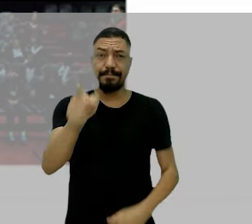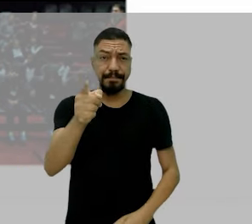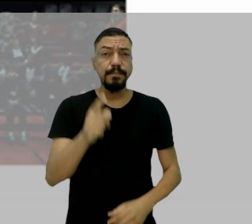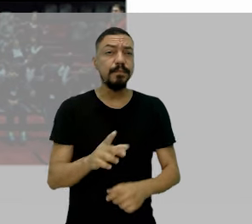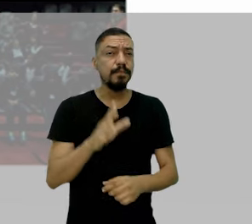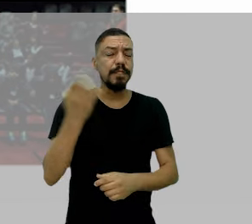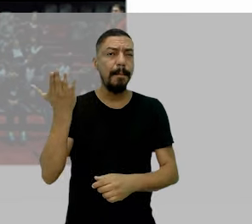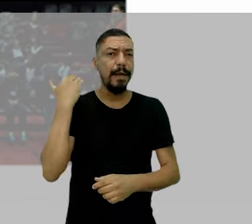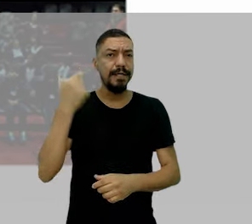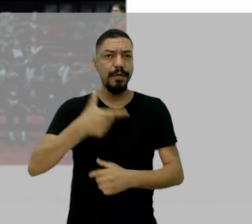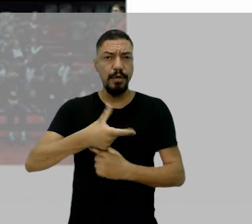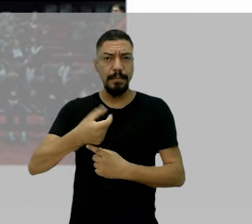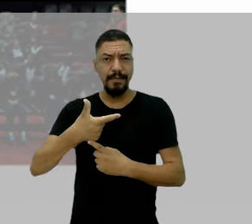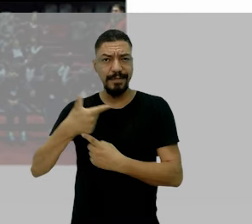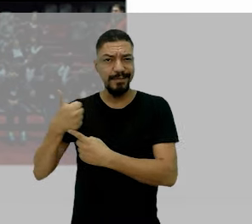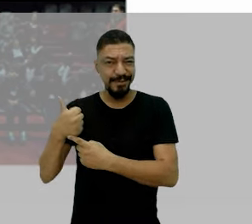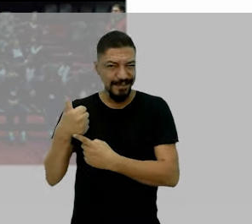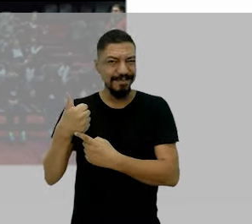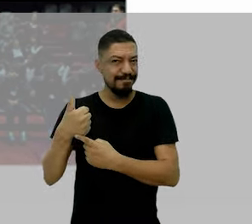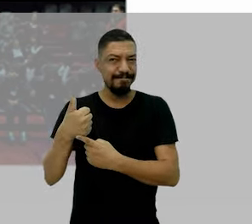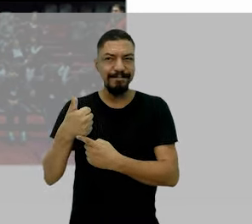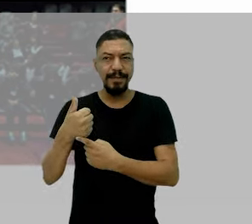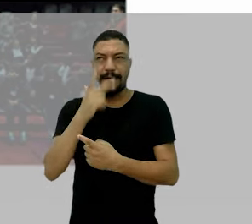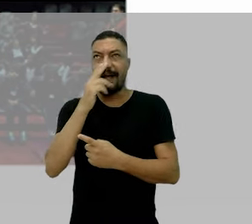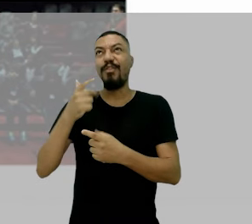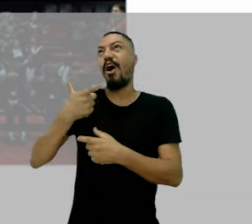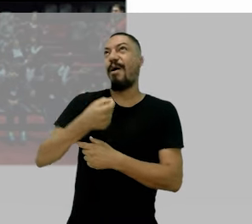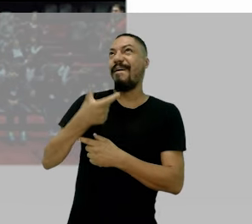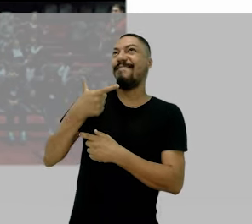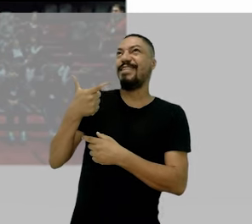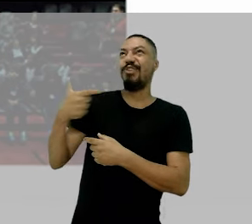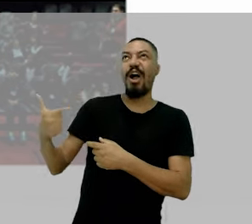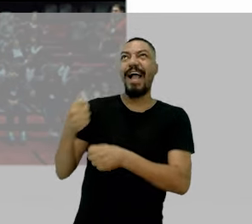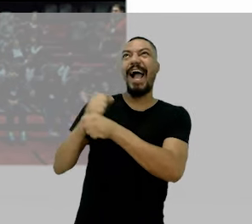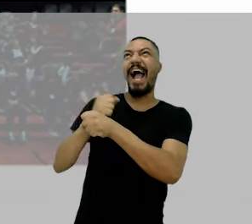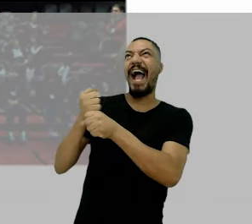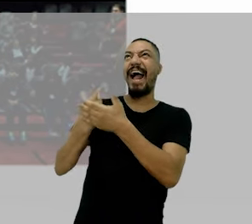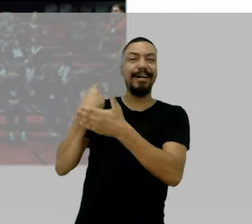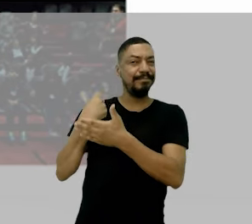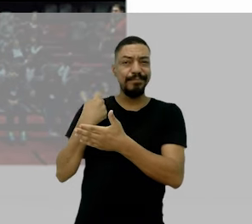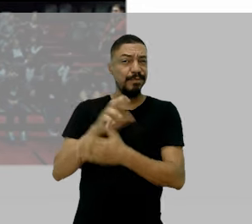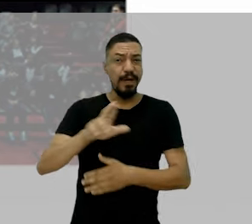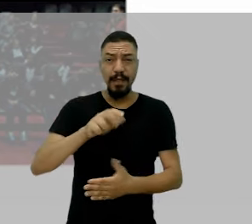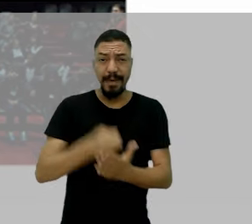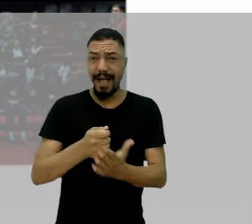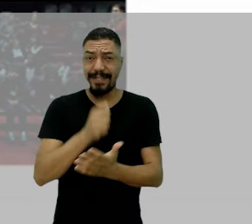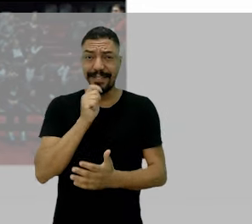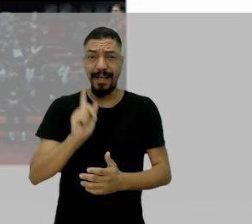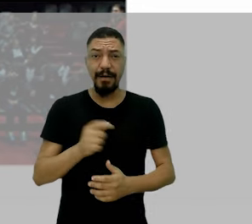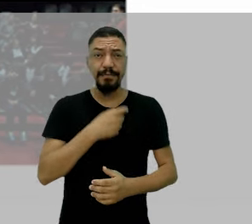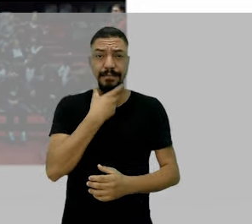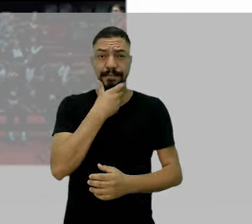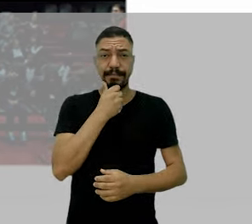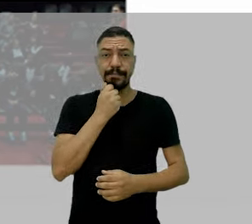é meio duro dizer isso, porque lá em 2022 parece que foi há um século atrás, mas não. Não era ainda. Então, dizendo